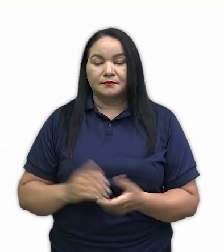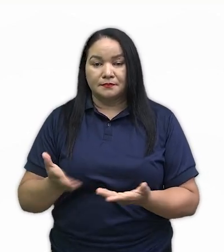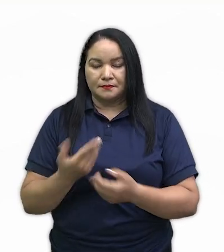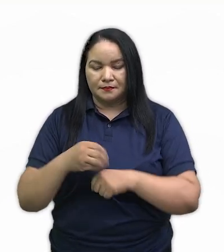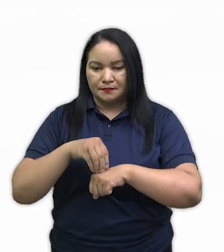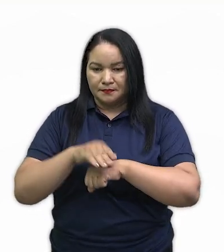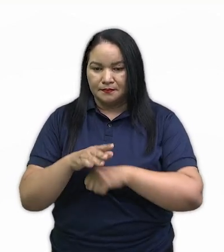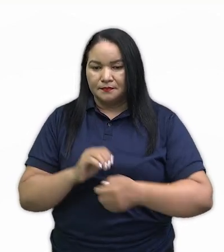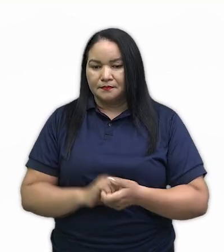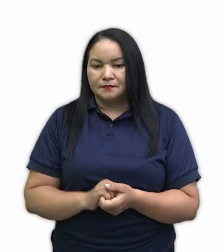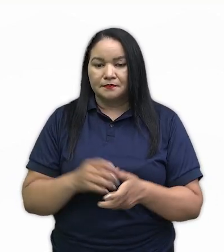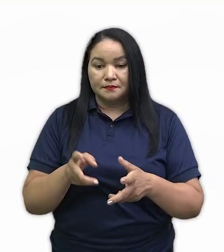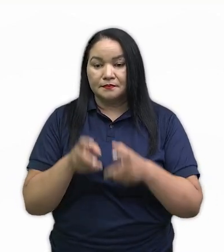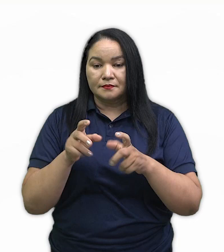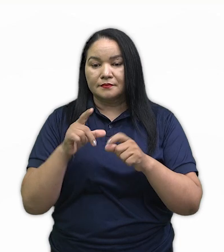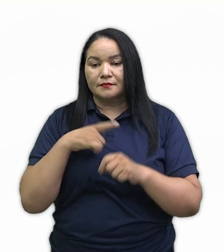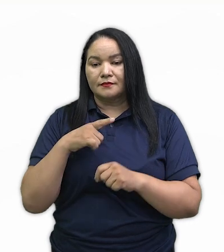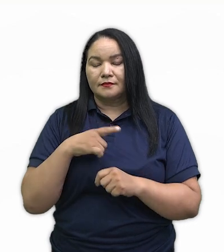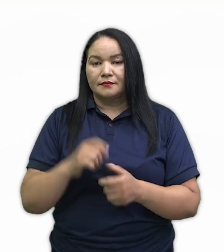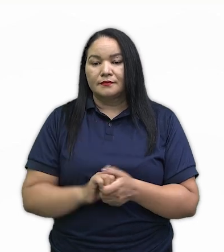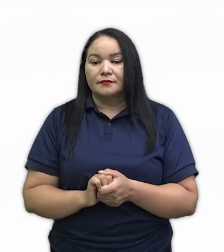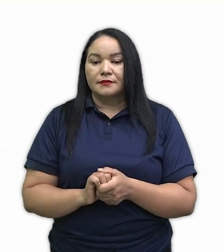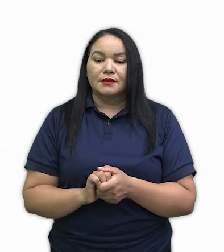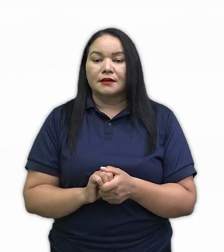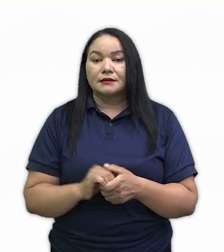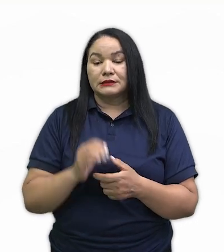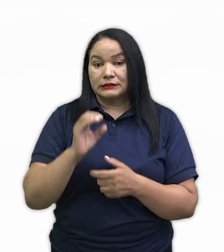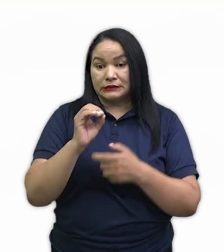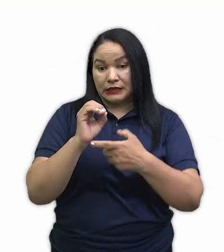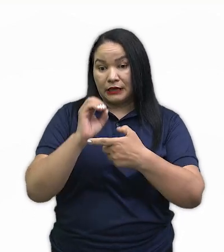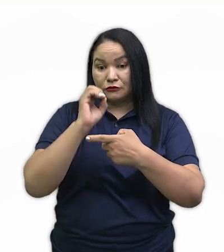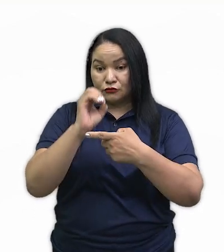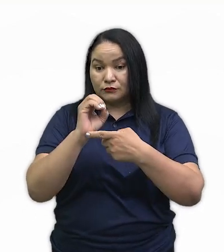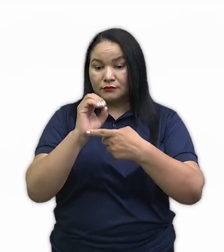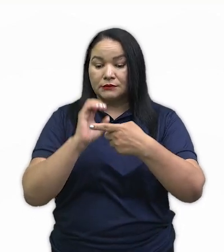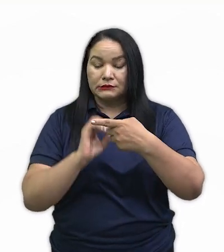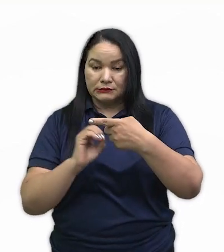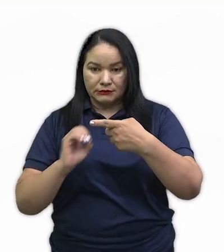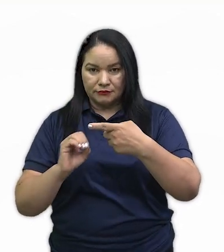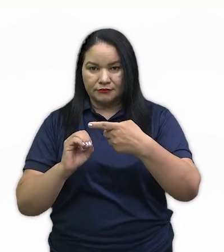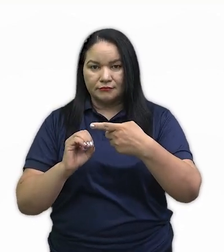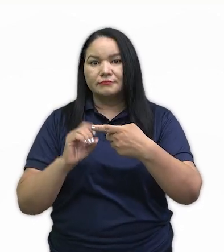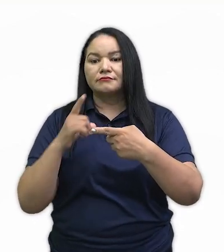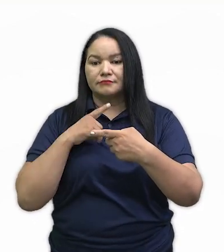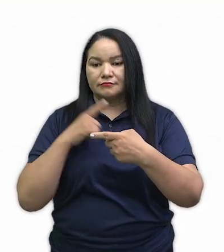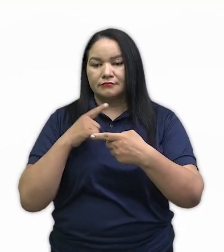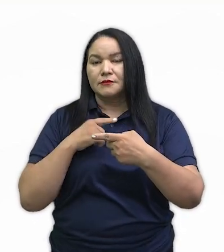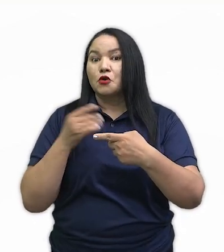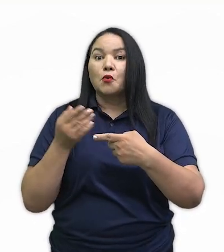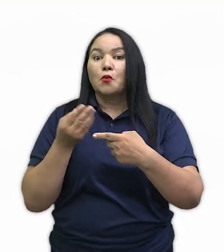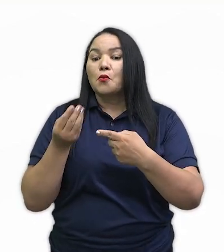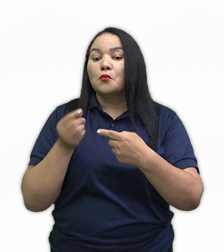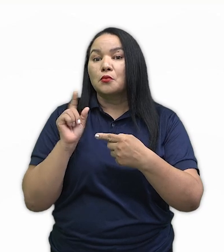só. Reparem que nós temos vários zeros em cima e vários zeros embaixo. O que a gente pode fazer,